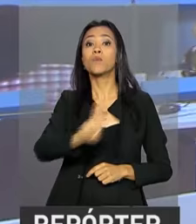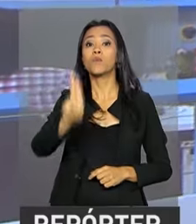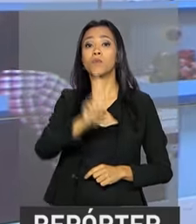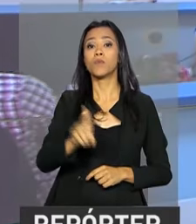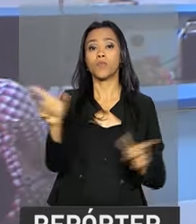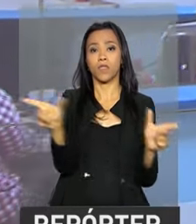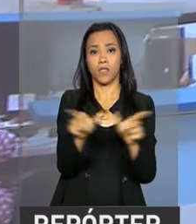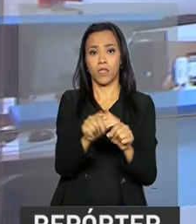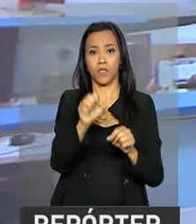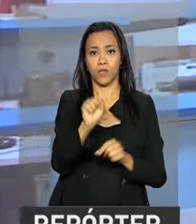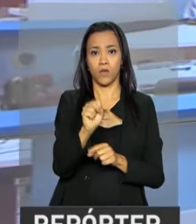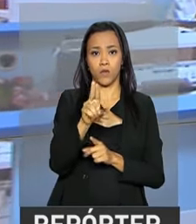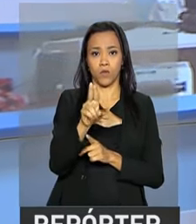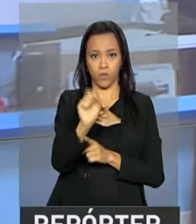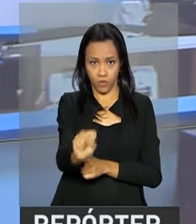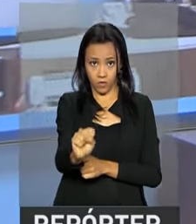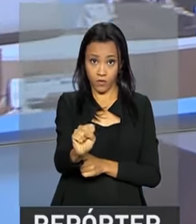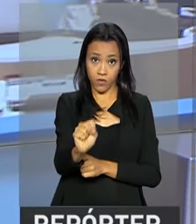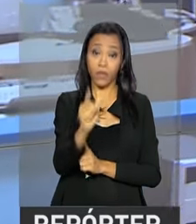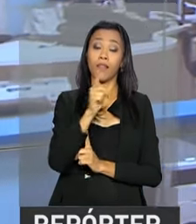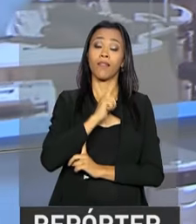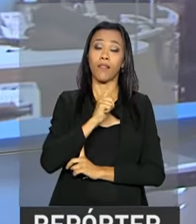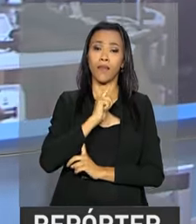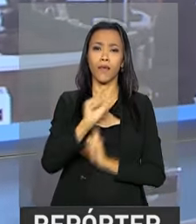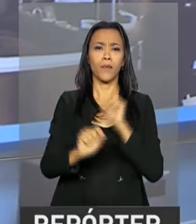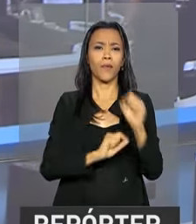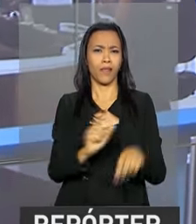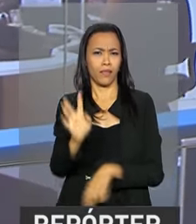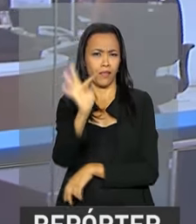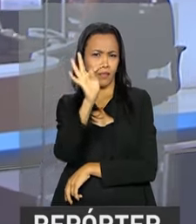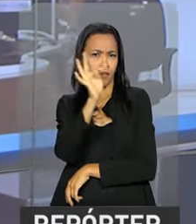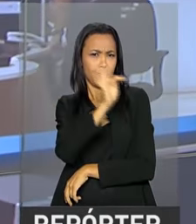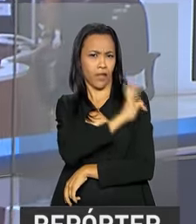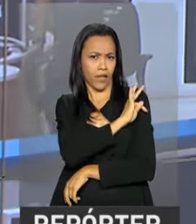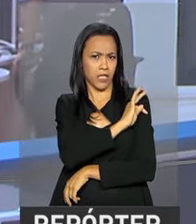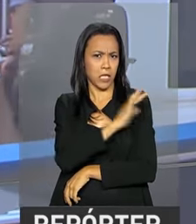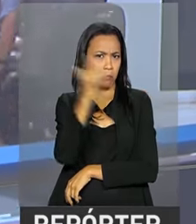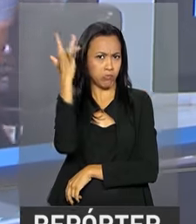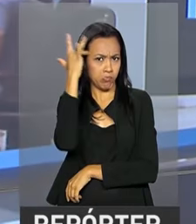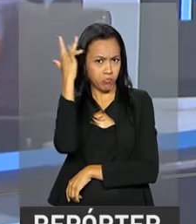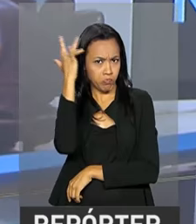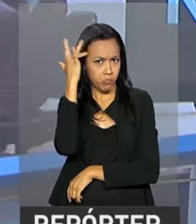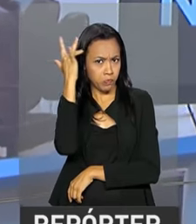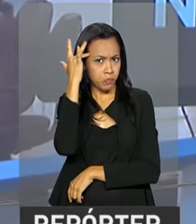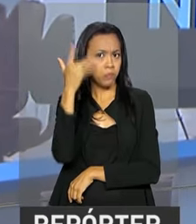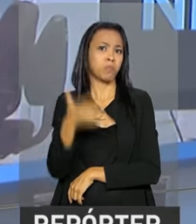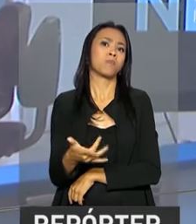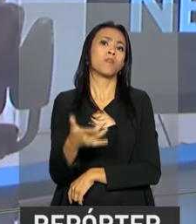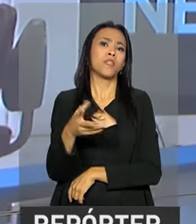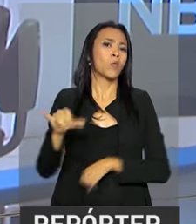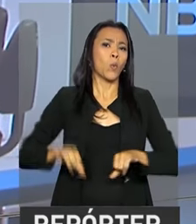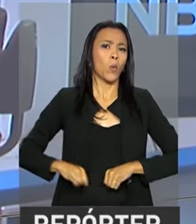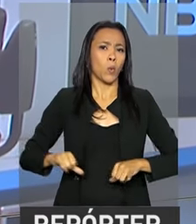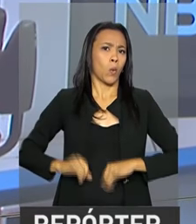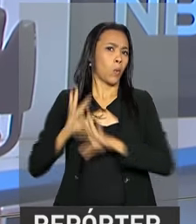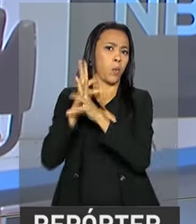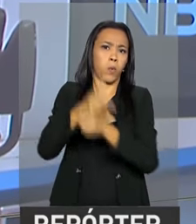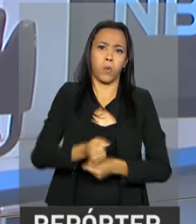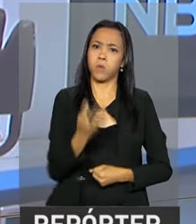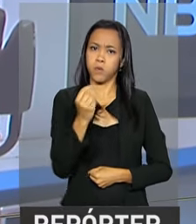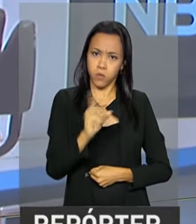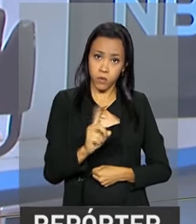Único de Saúde passam a contar com uma técnica mais moderna e pouco invasiva para o tratamento contra